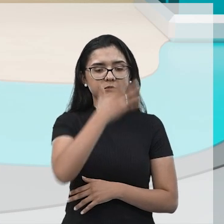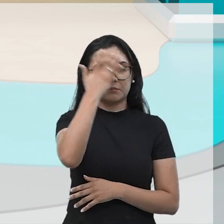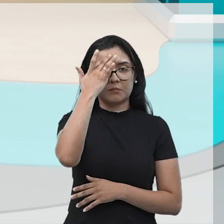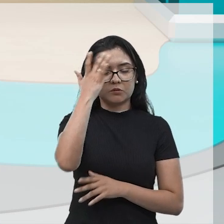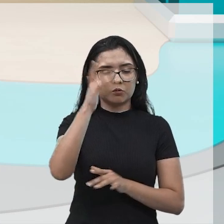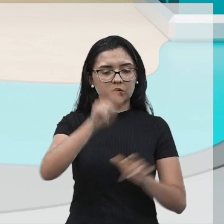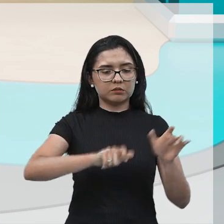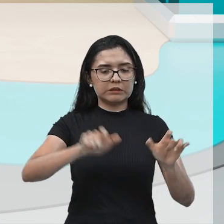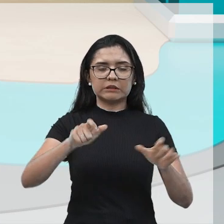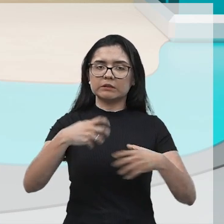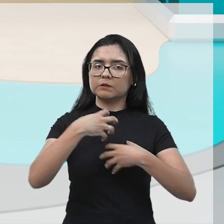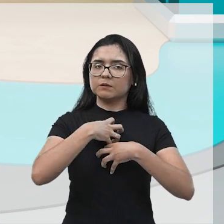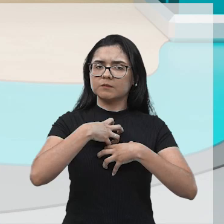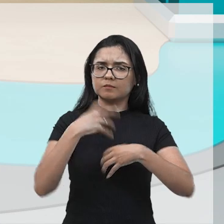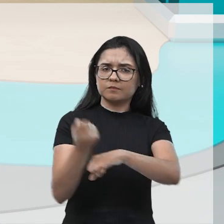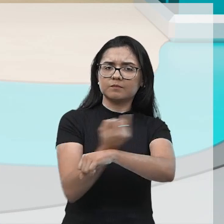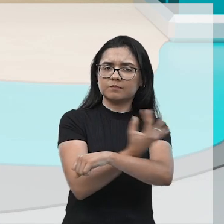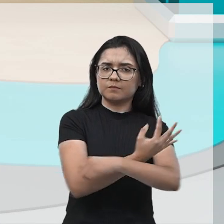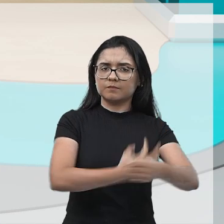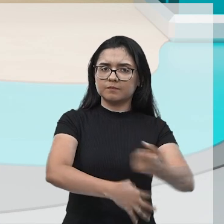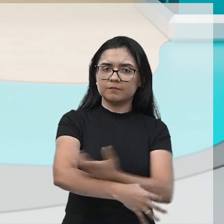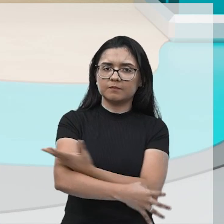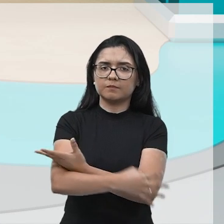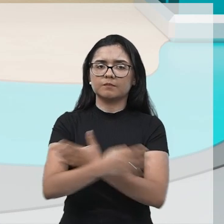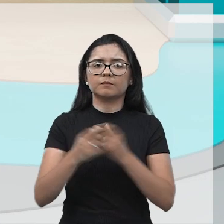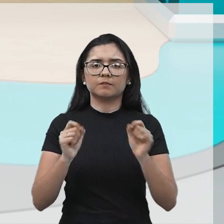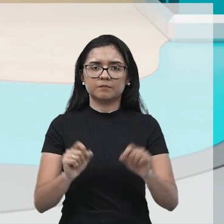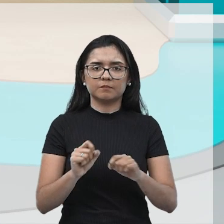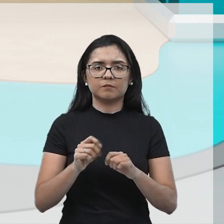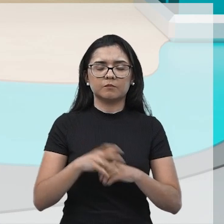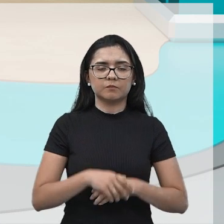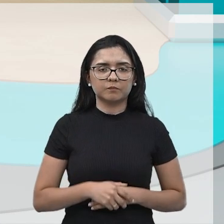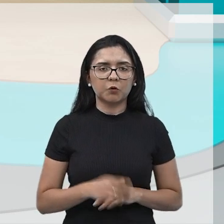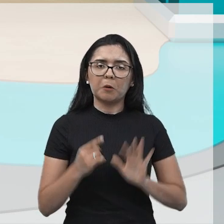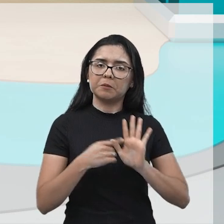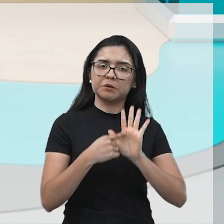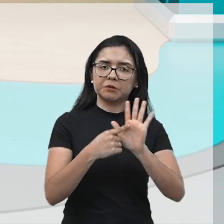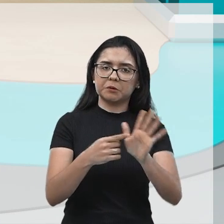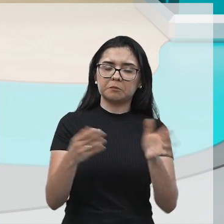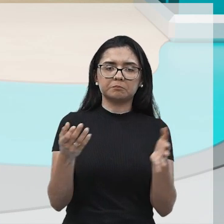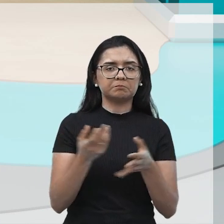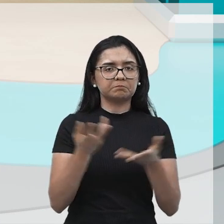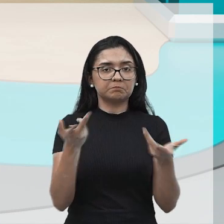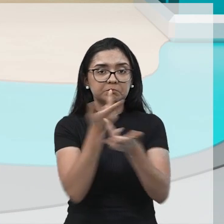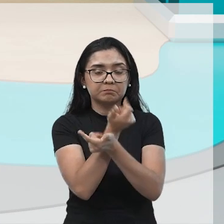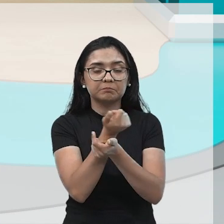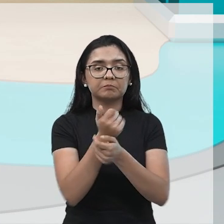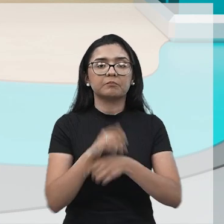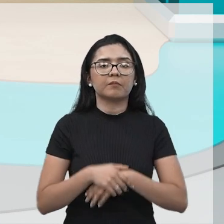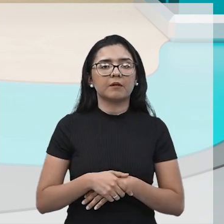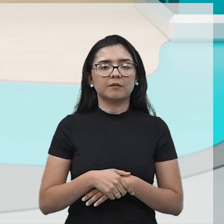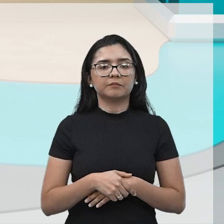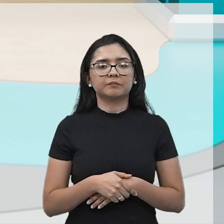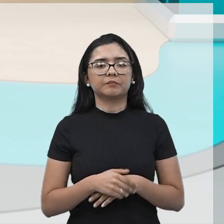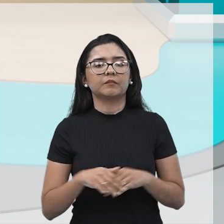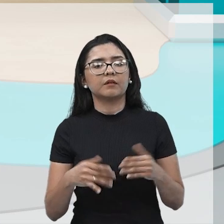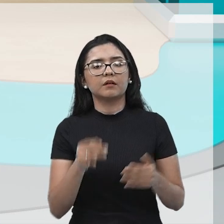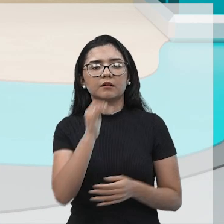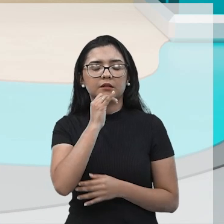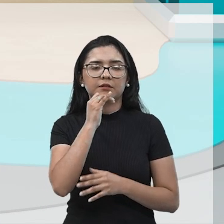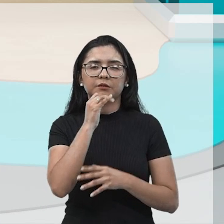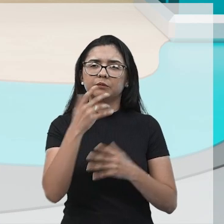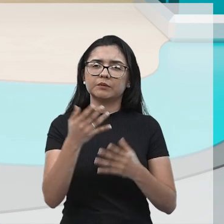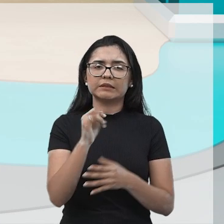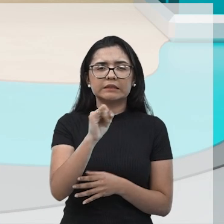se emociona ali com a interpretação dele, que é tão verdadeira. Por exemplo, quando tem uma tristeza, ele